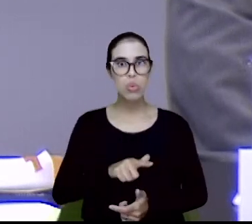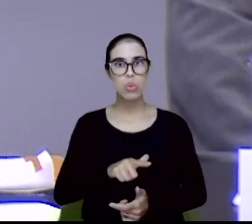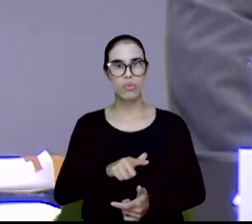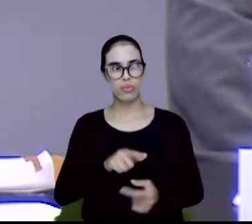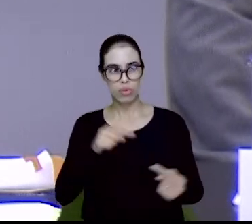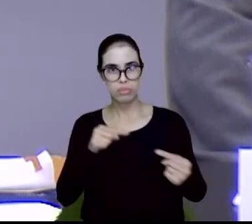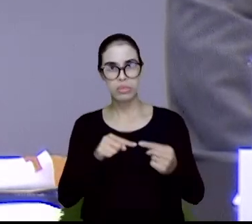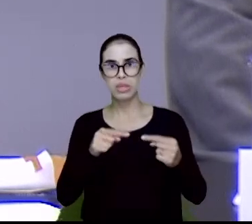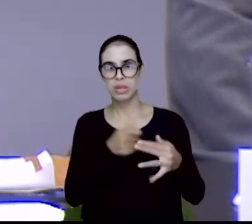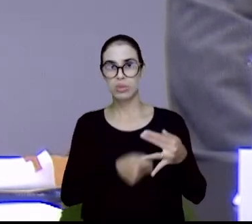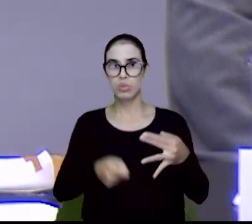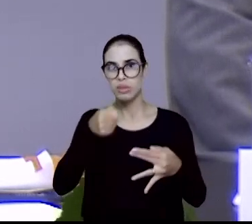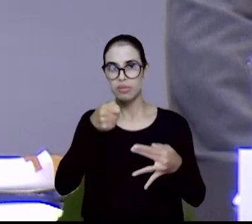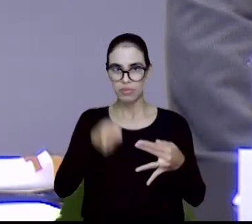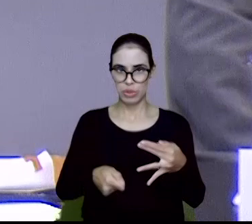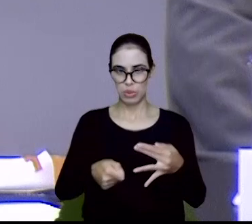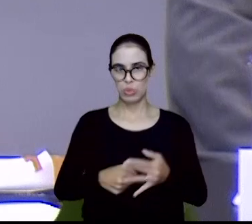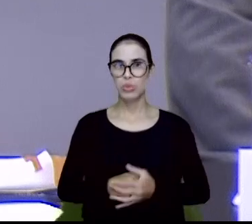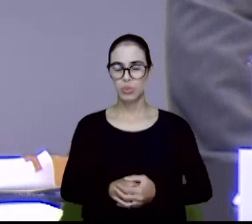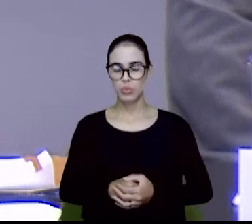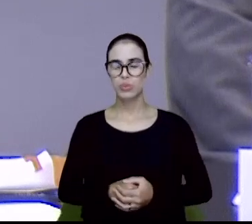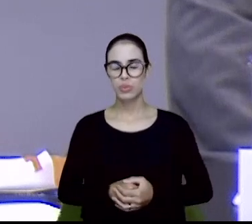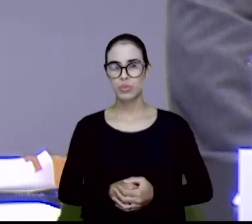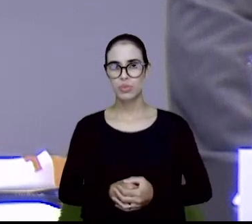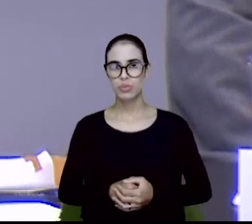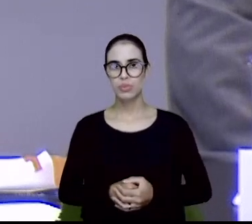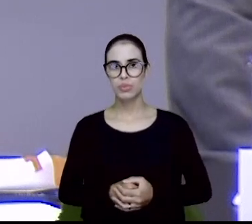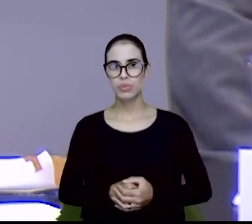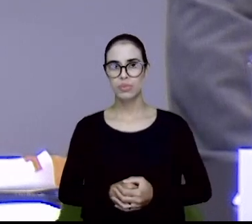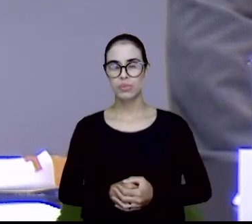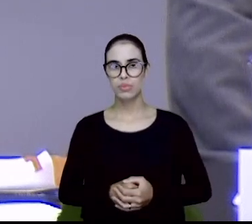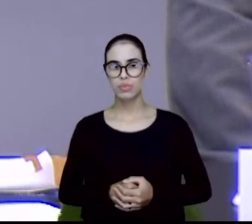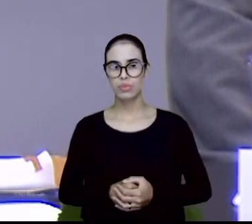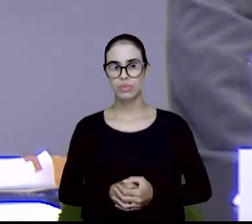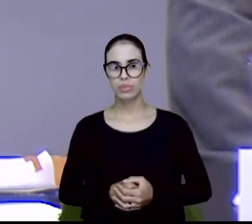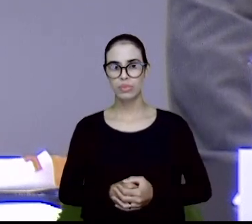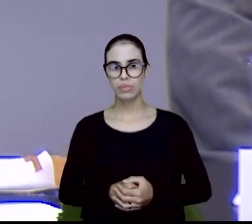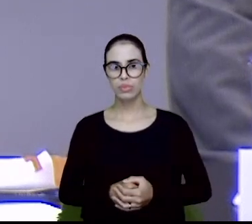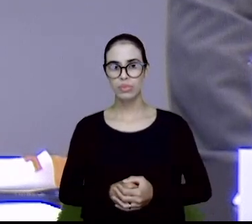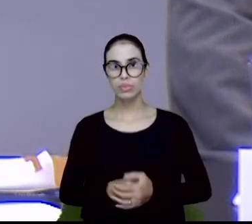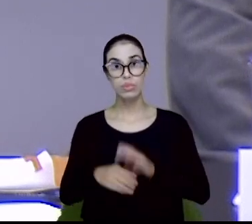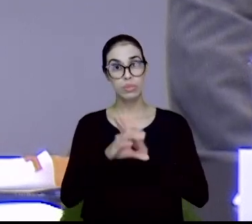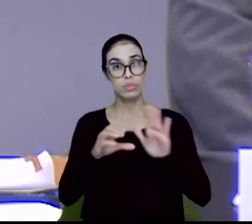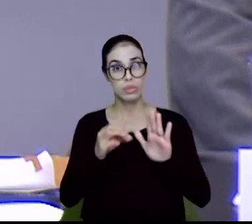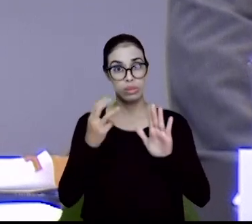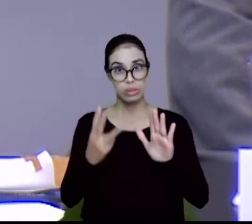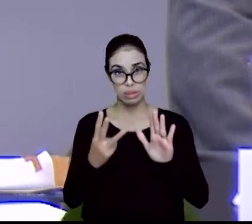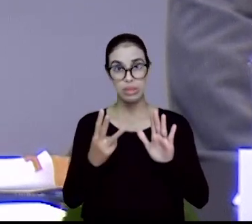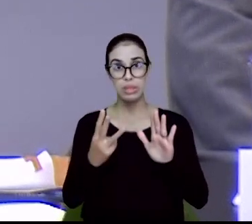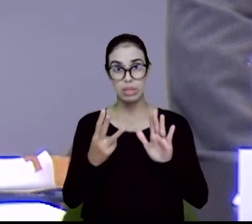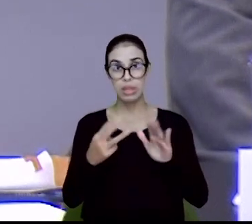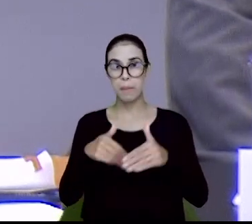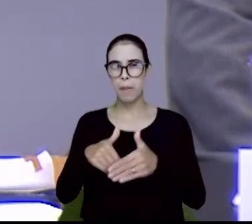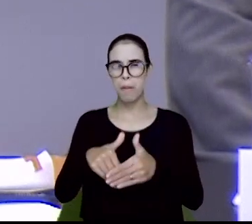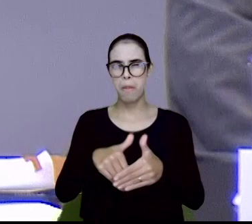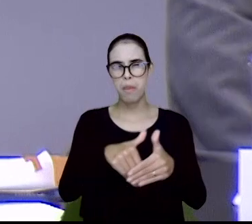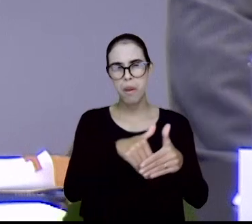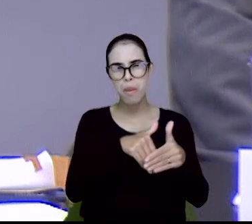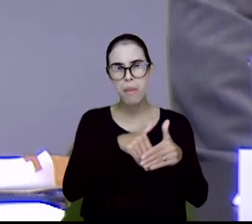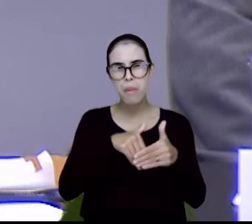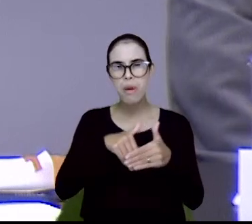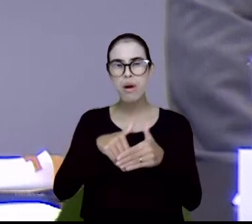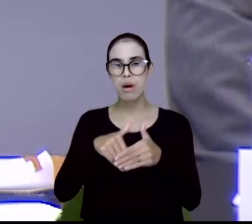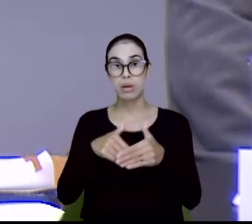vinculantes. Em terceiro, no item 3, previu o dispositivo, os acórdãos e incidentes de assunção